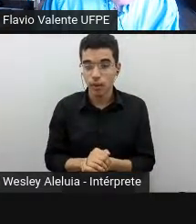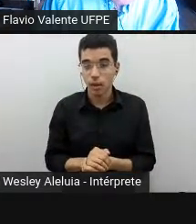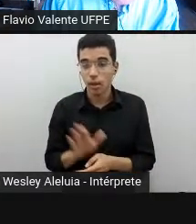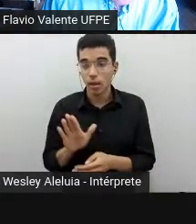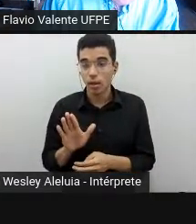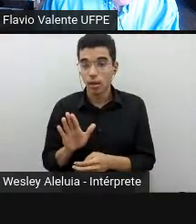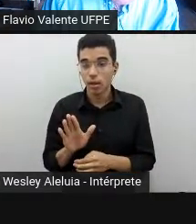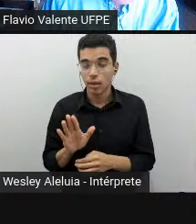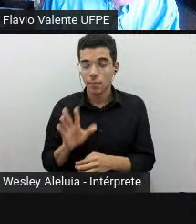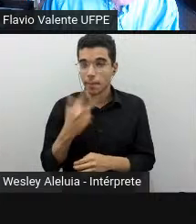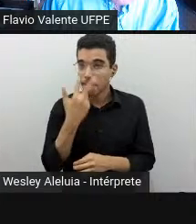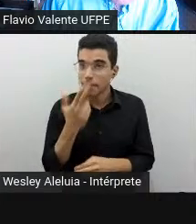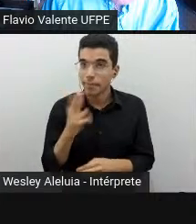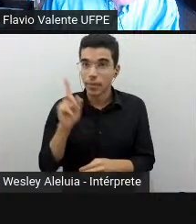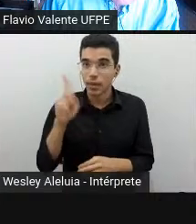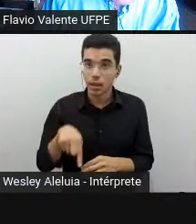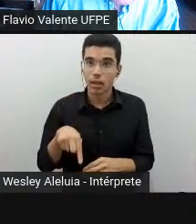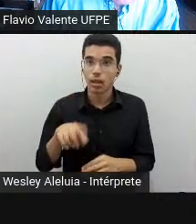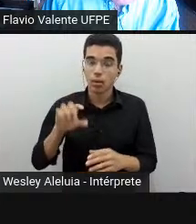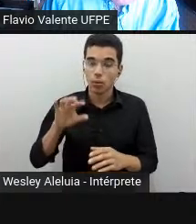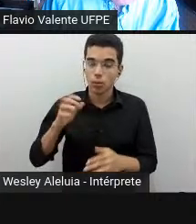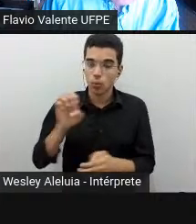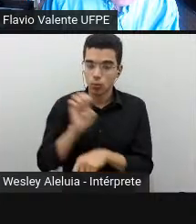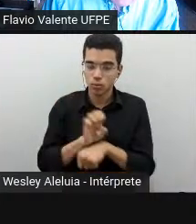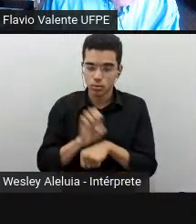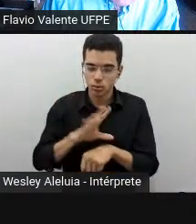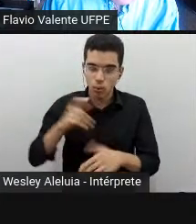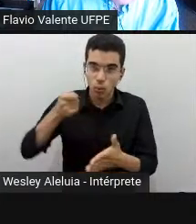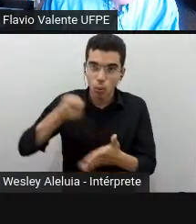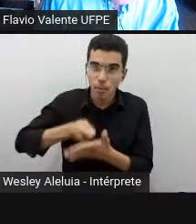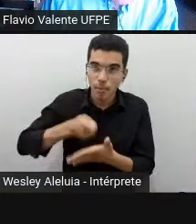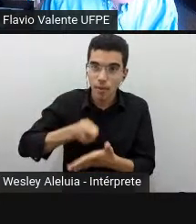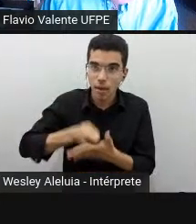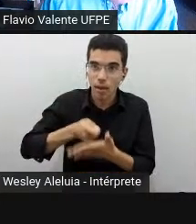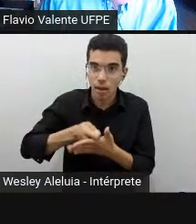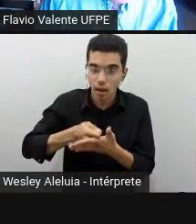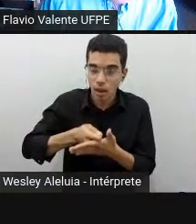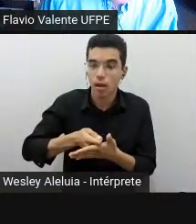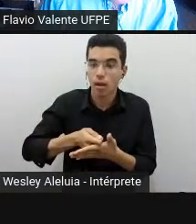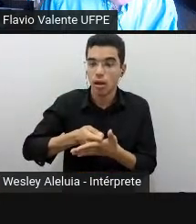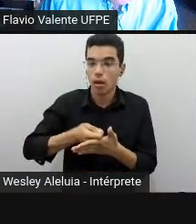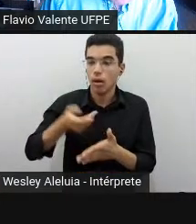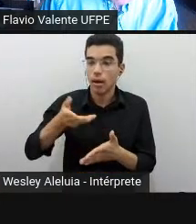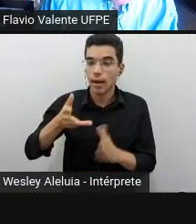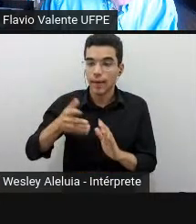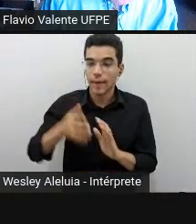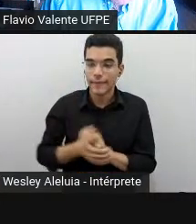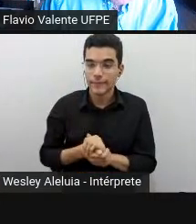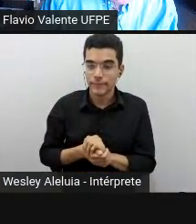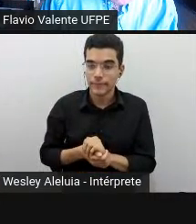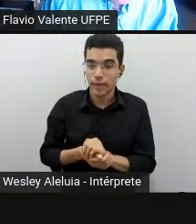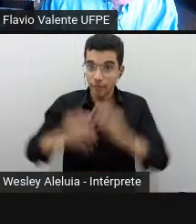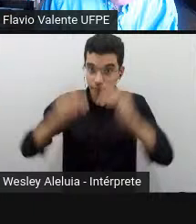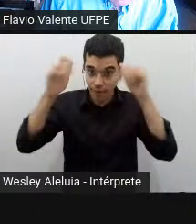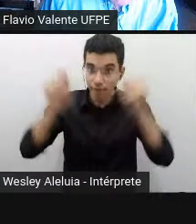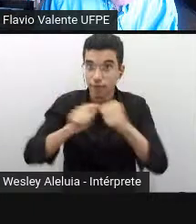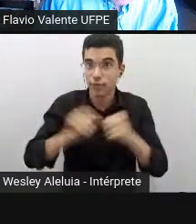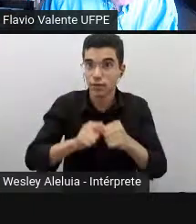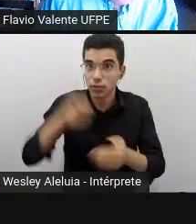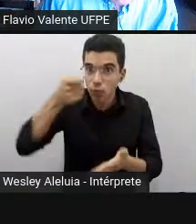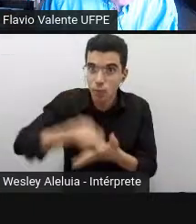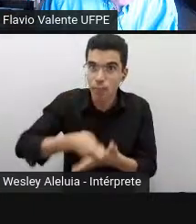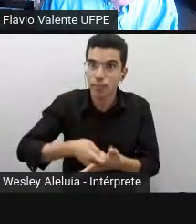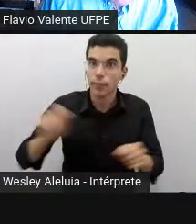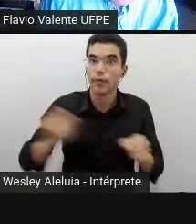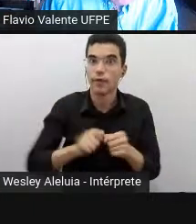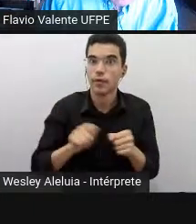Seria a obrigação de cumprir com o direito, de garantir o direito. E ela tem três componentes. Um é promoção, um